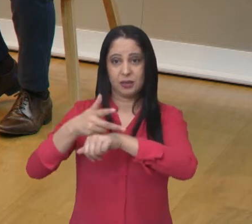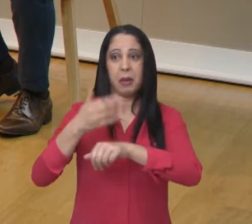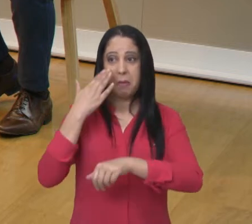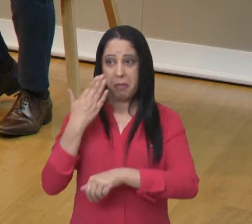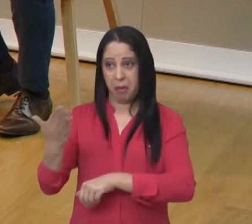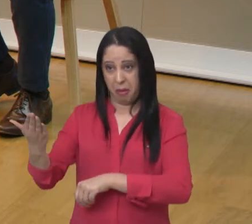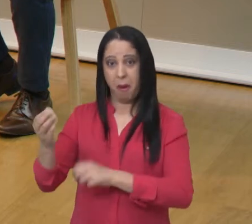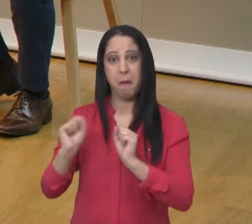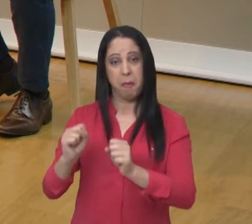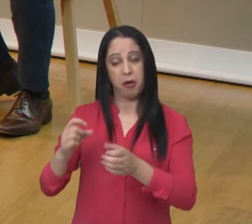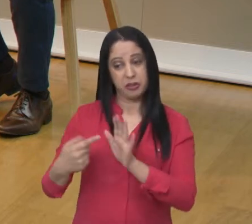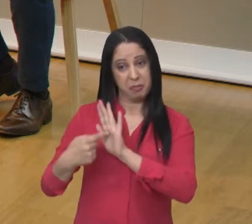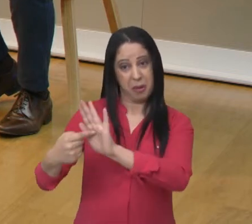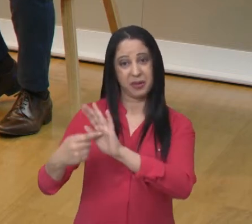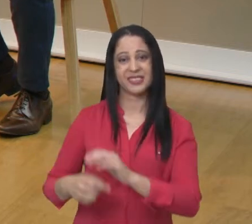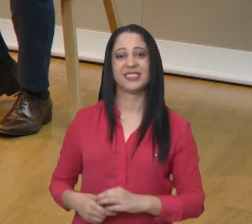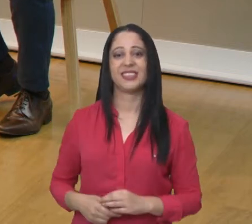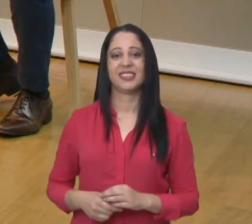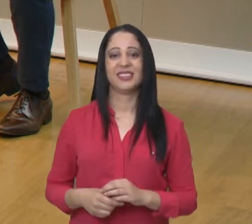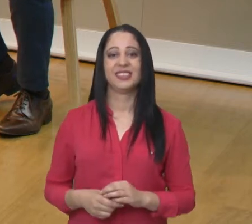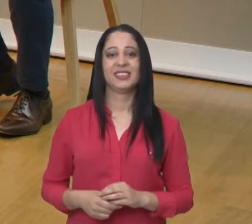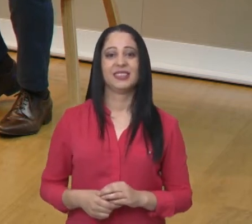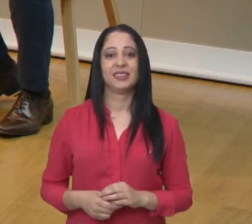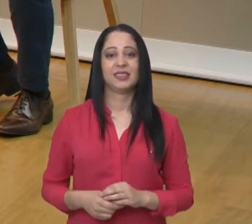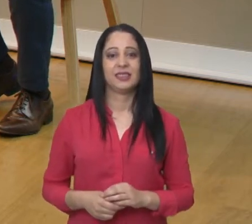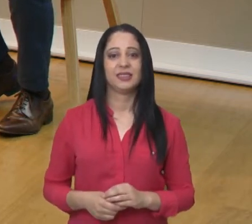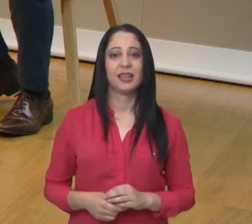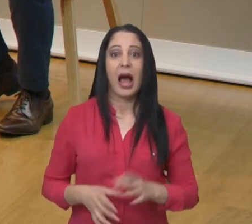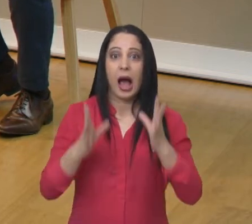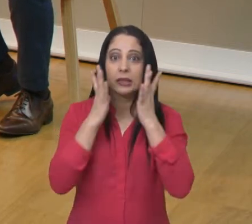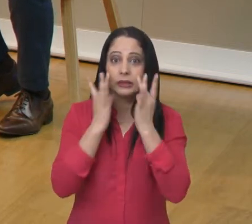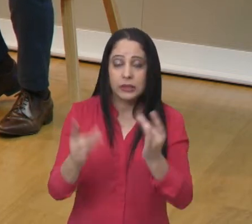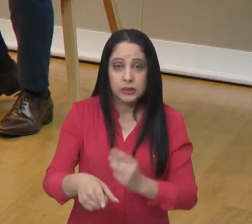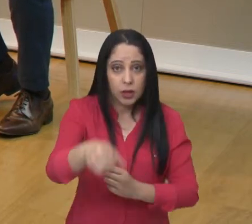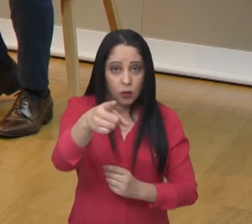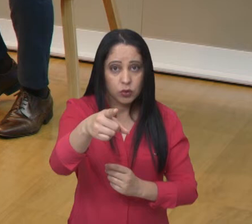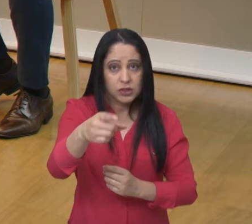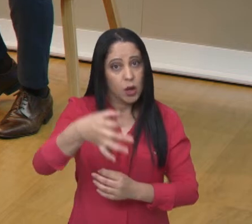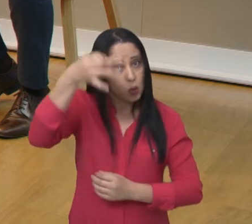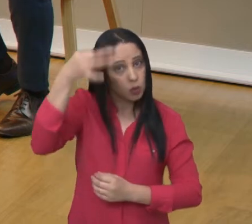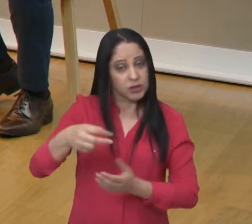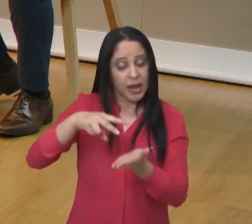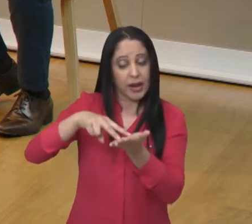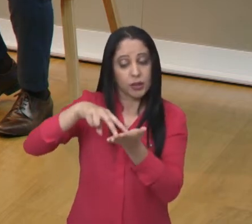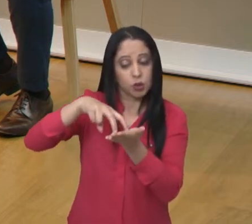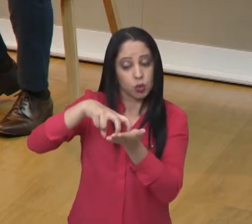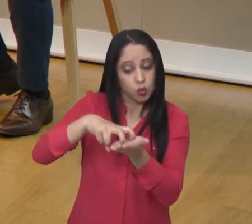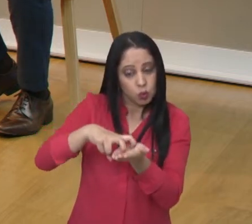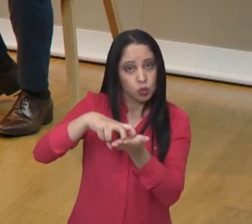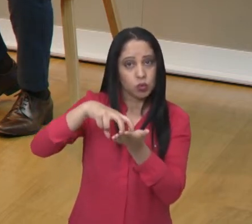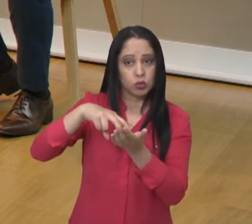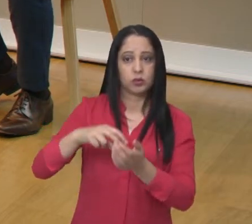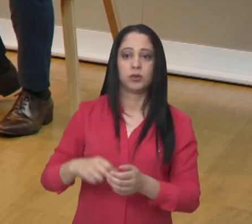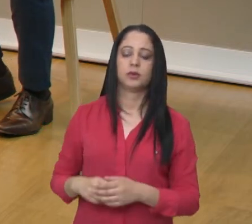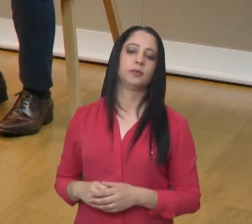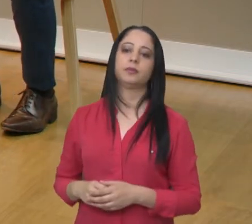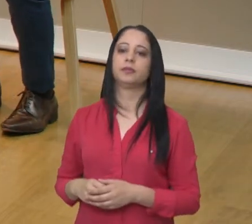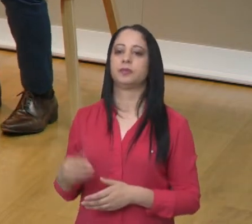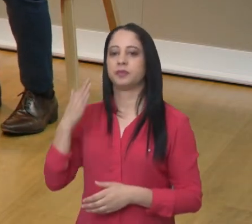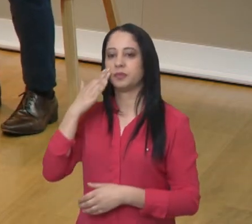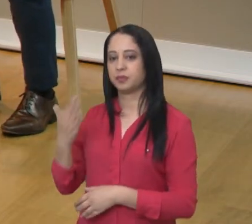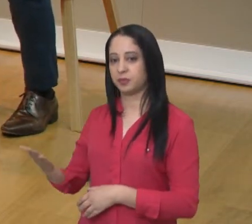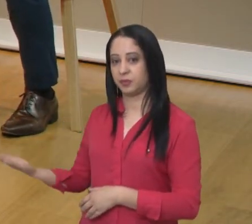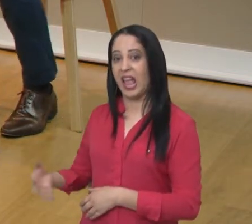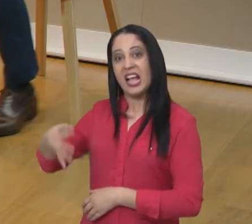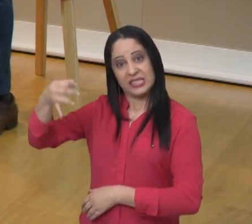Ali na câmera do doutor? Então, doutor, eles falaram que pode mandar ver, então Vamos mandar ver, por favor. Presta atenção em casa, a maneira correta de agachar. Por favor,